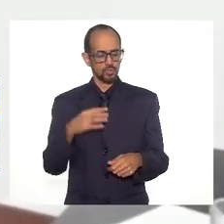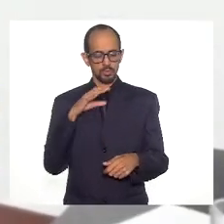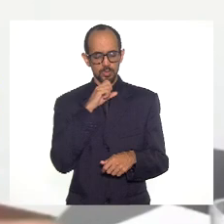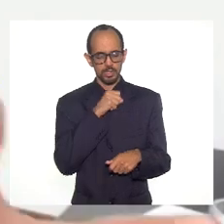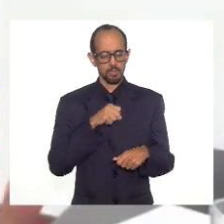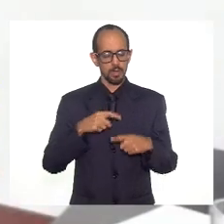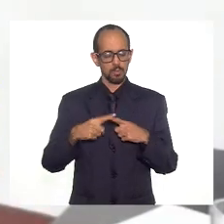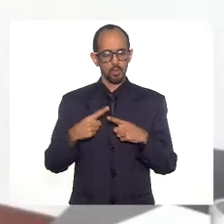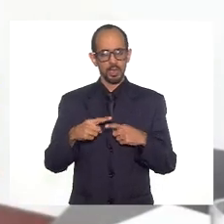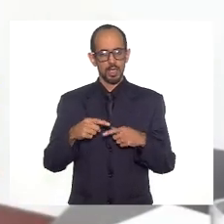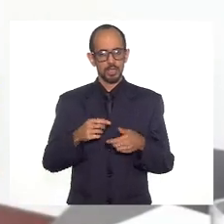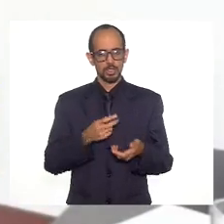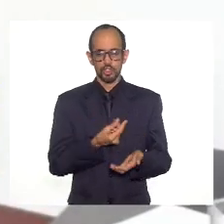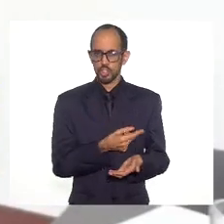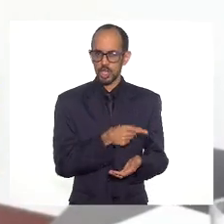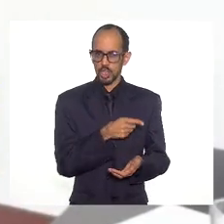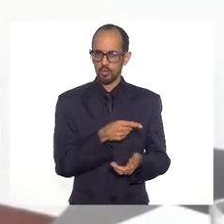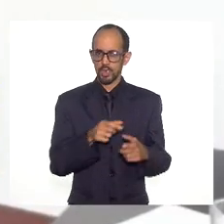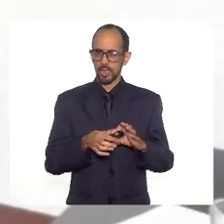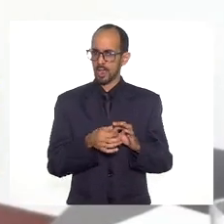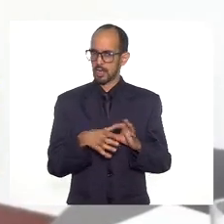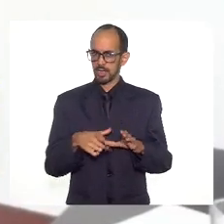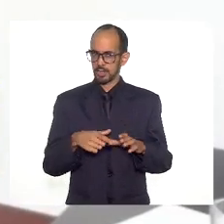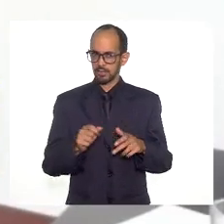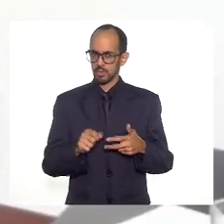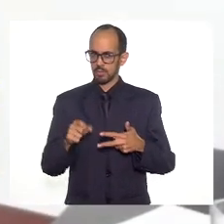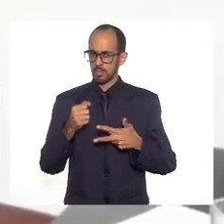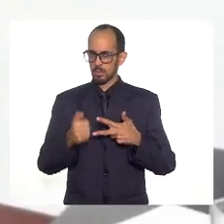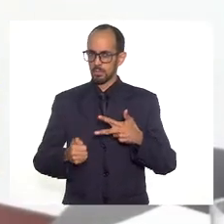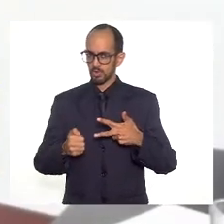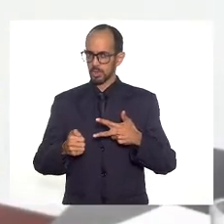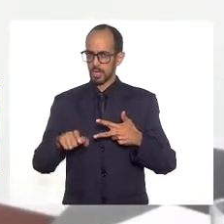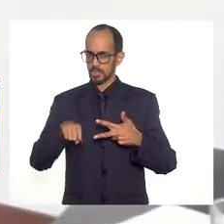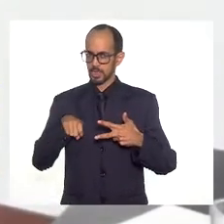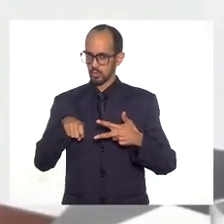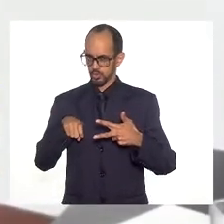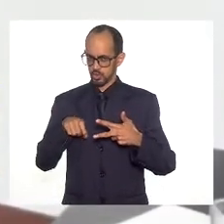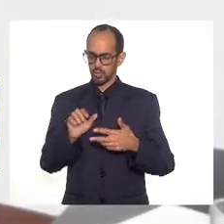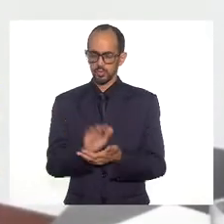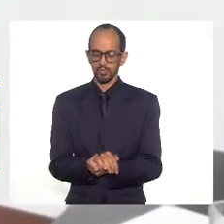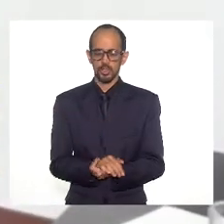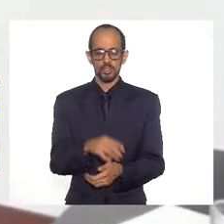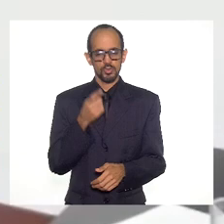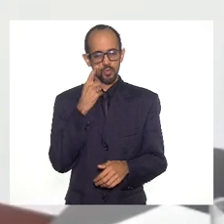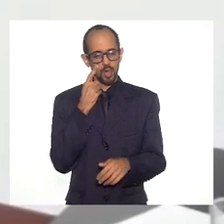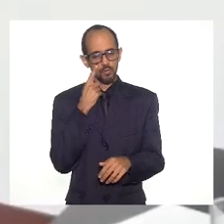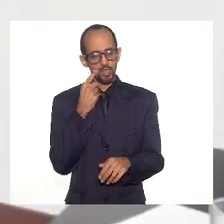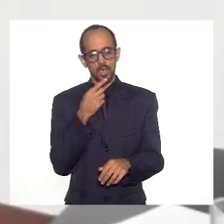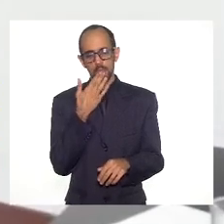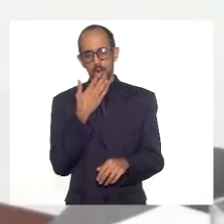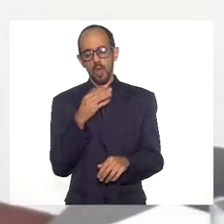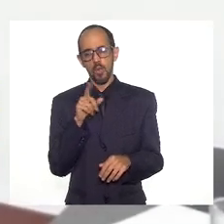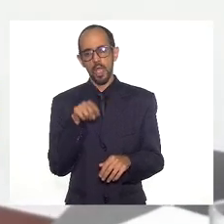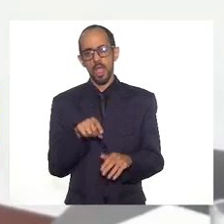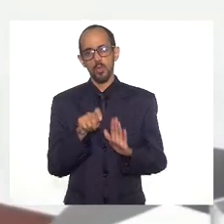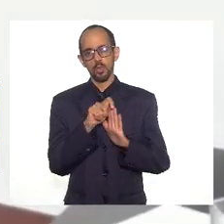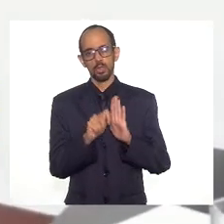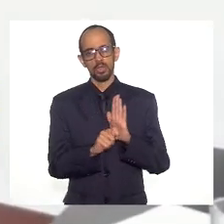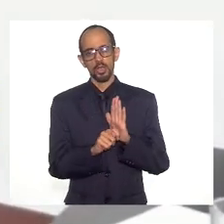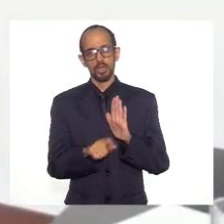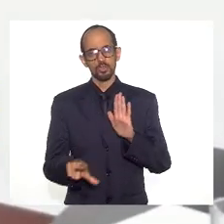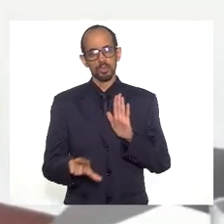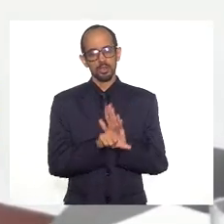e a gente vai analisar muito de perto qual que será o texto dessa lei complementar, se ela vai, de fato,